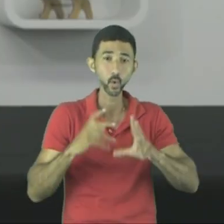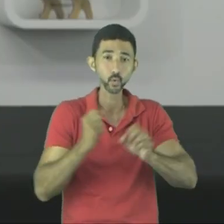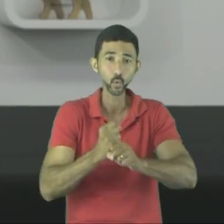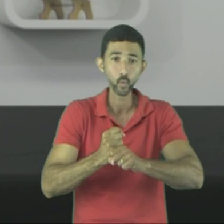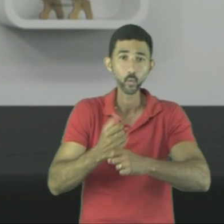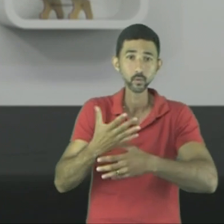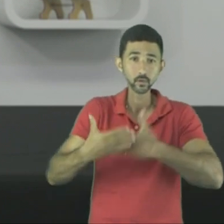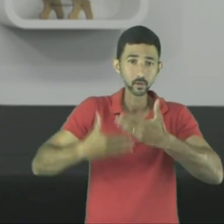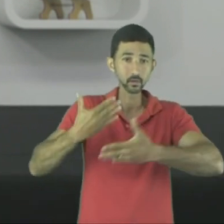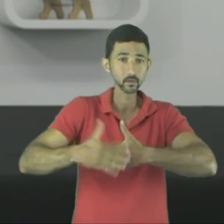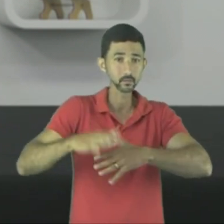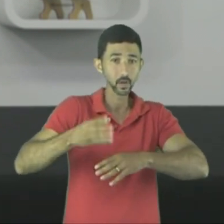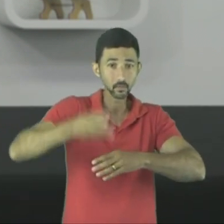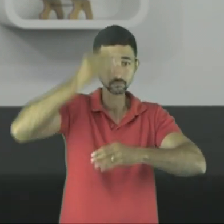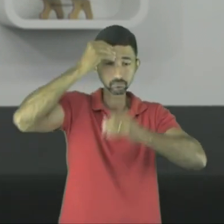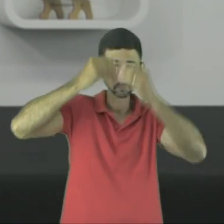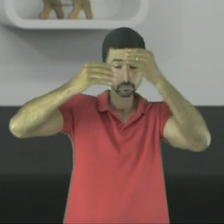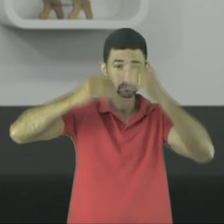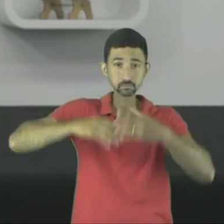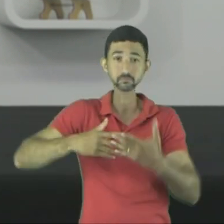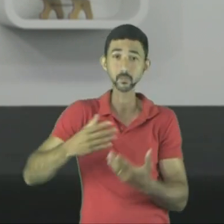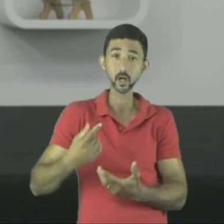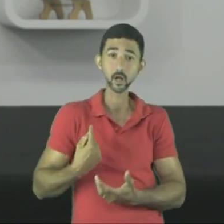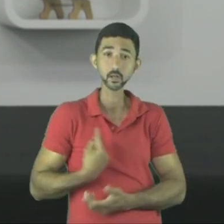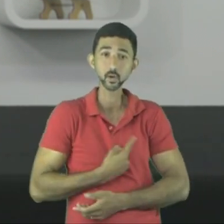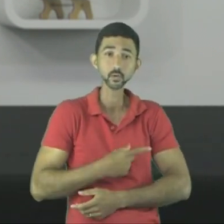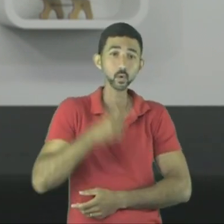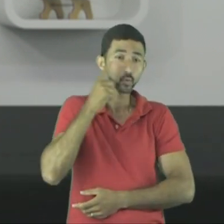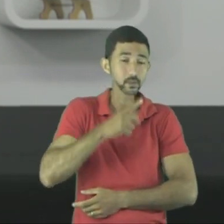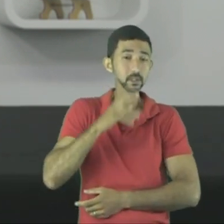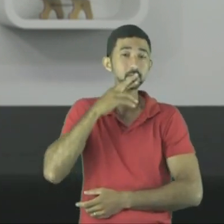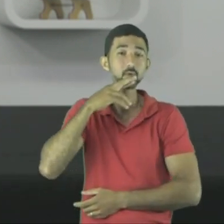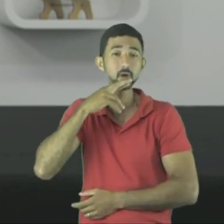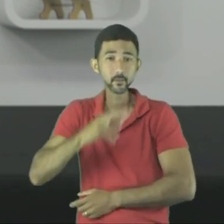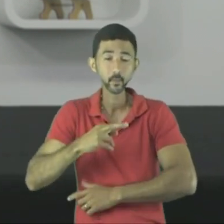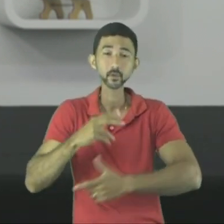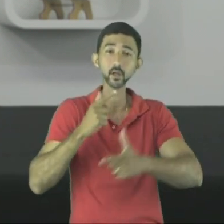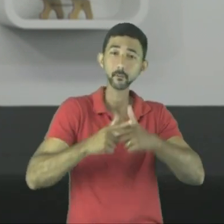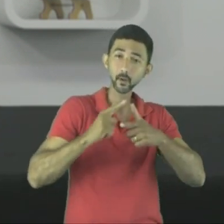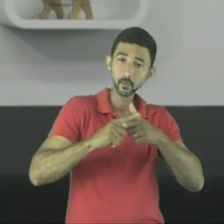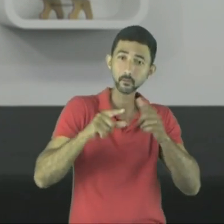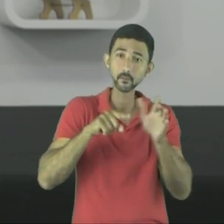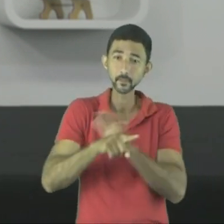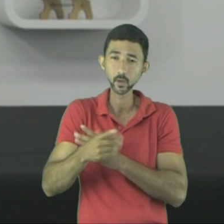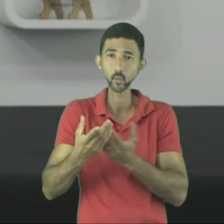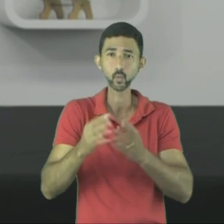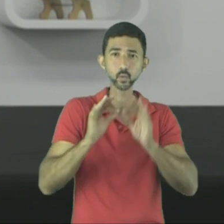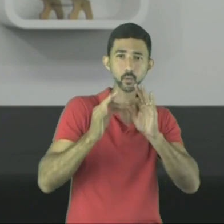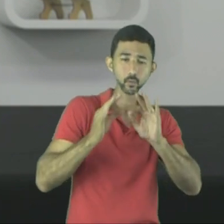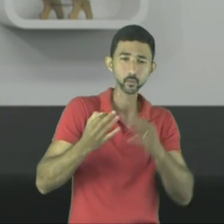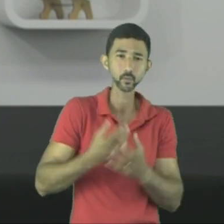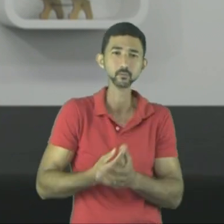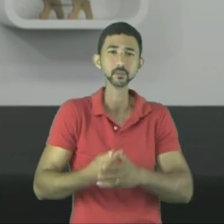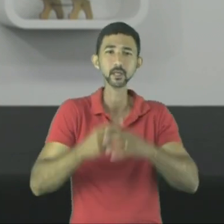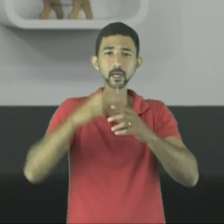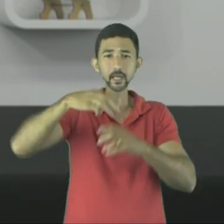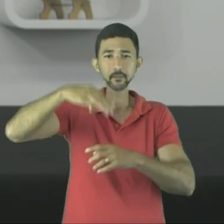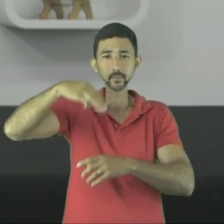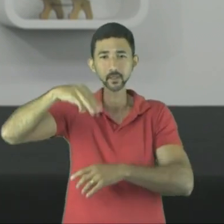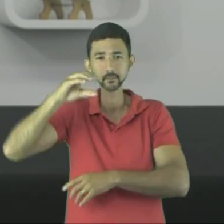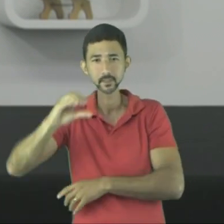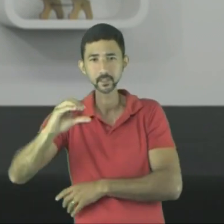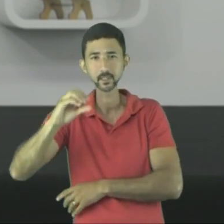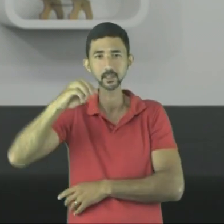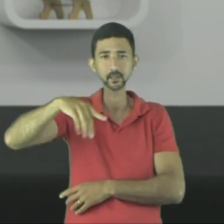vai servir para nós resolvermos problemas de mínimo múltiplo comum e